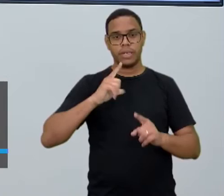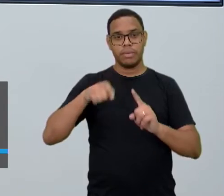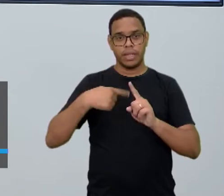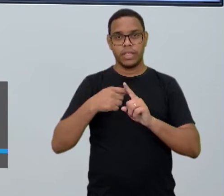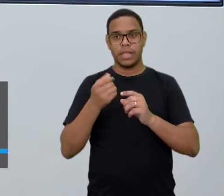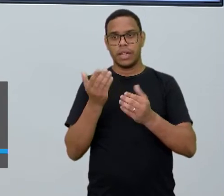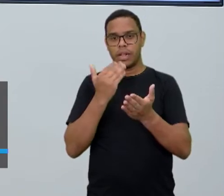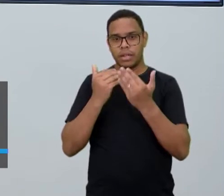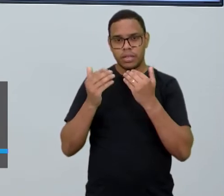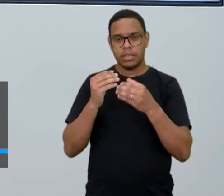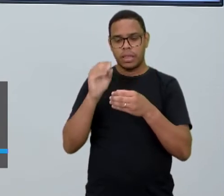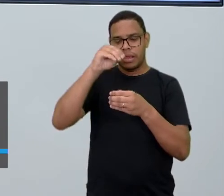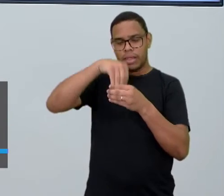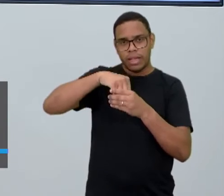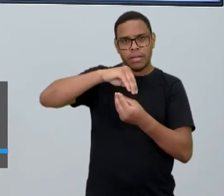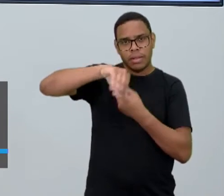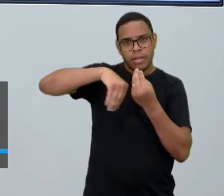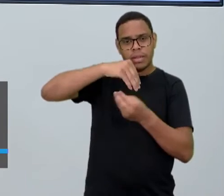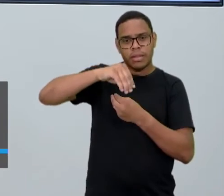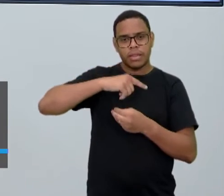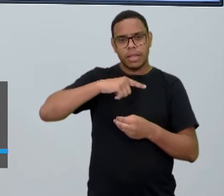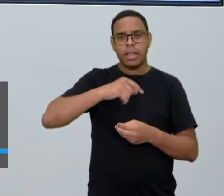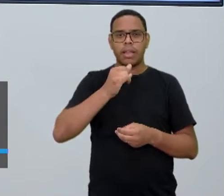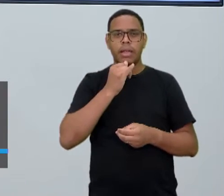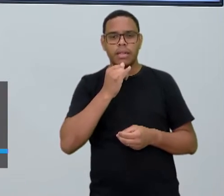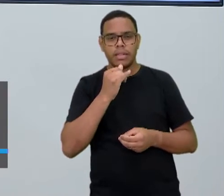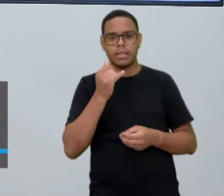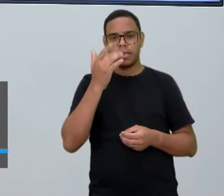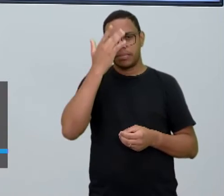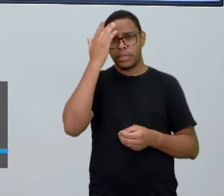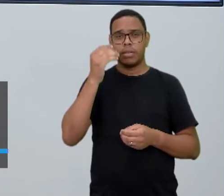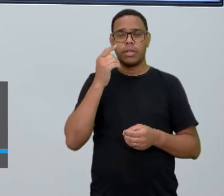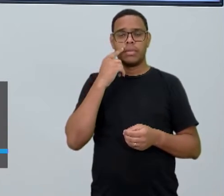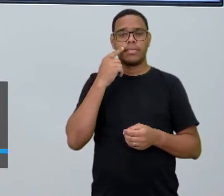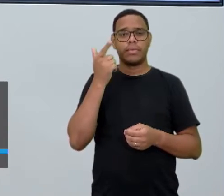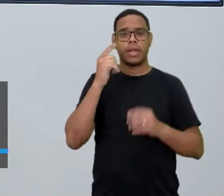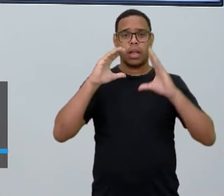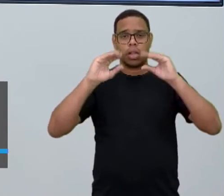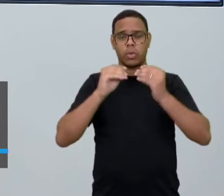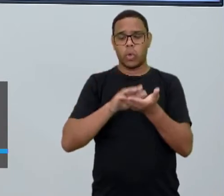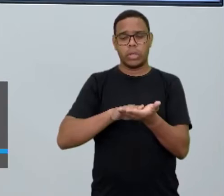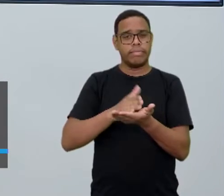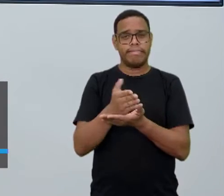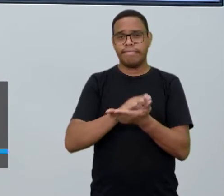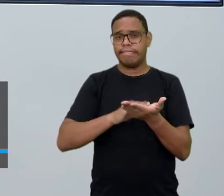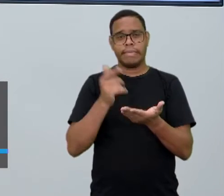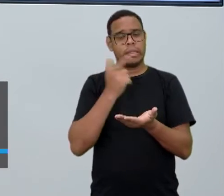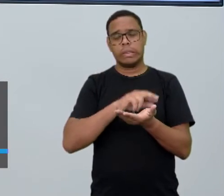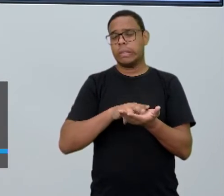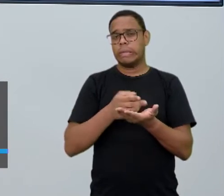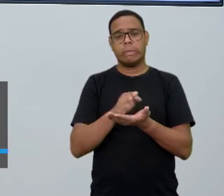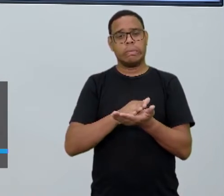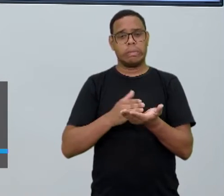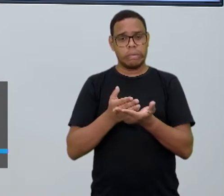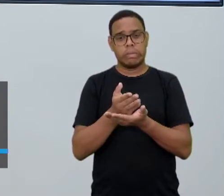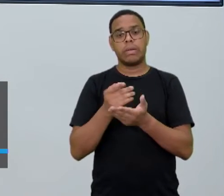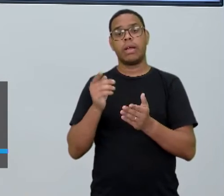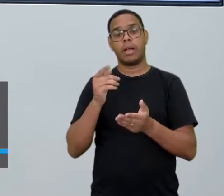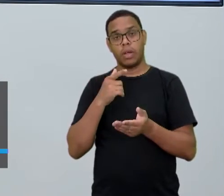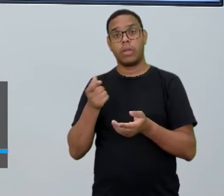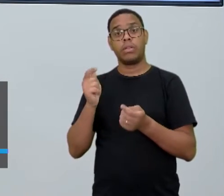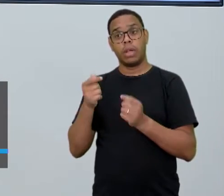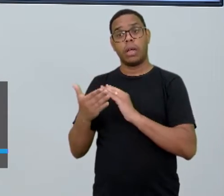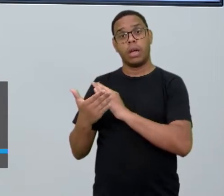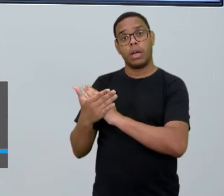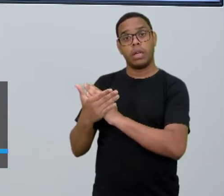suplementos de melatonina. Para quem, por exemplo, tem insônia, não consegue dormir muito bem à noite, pode então regular